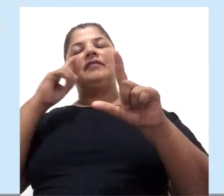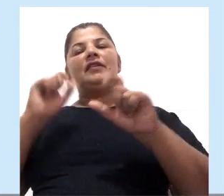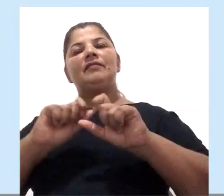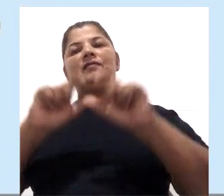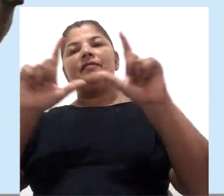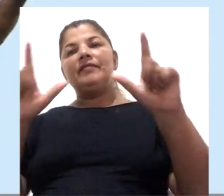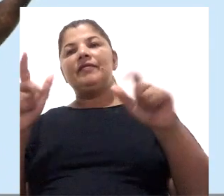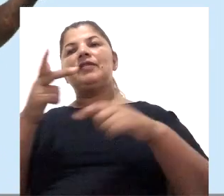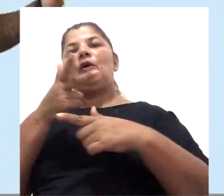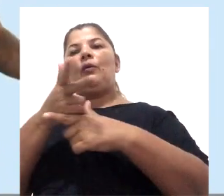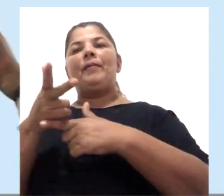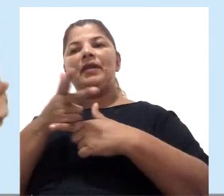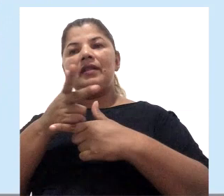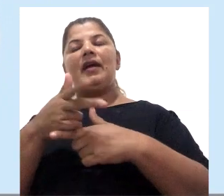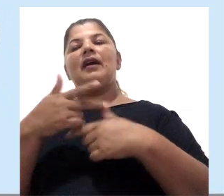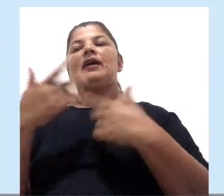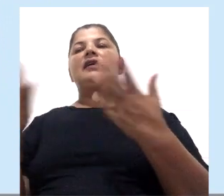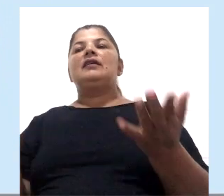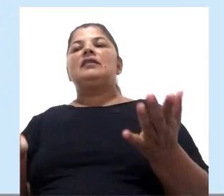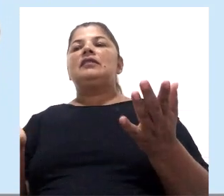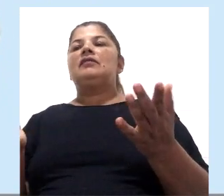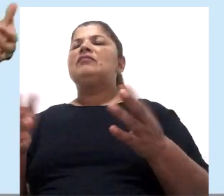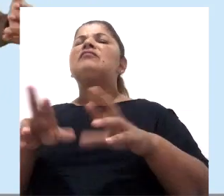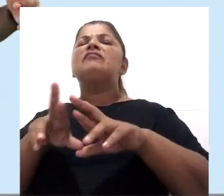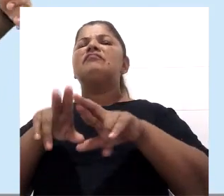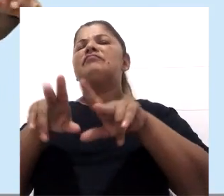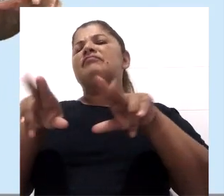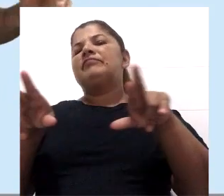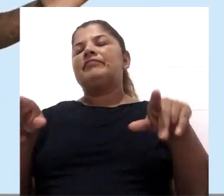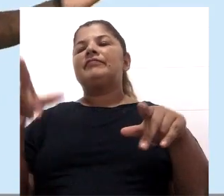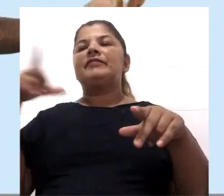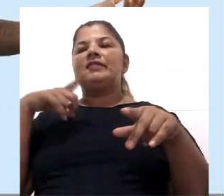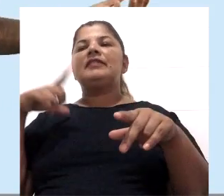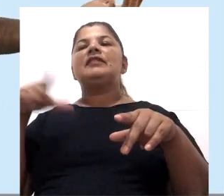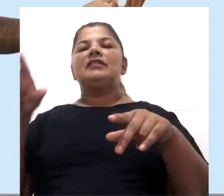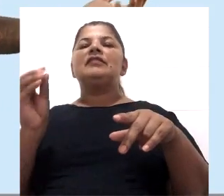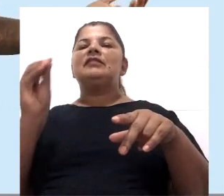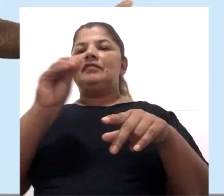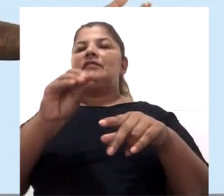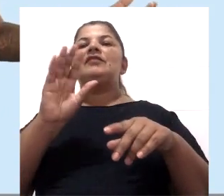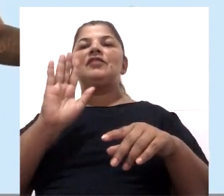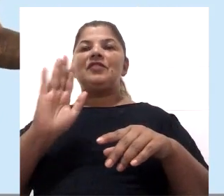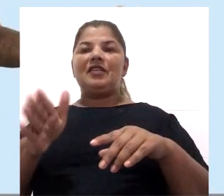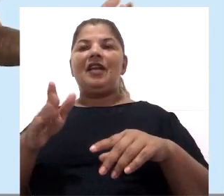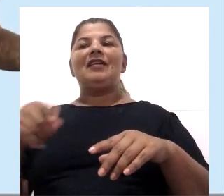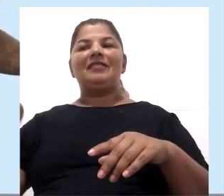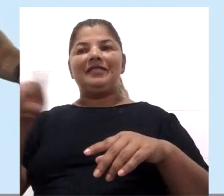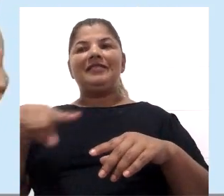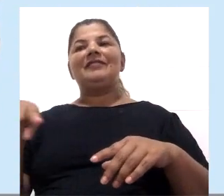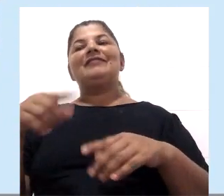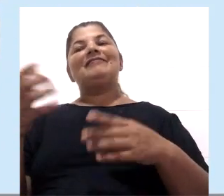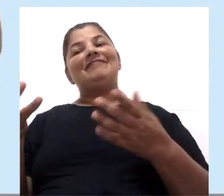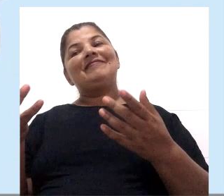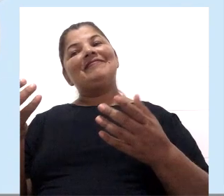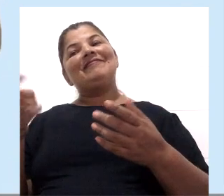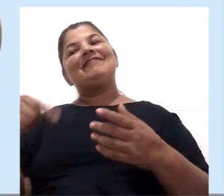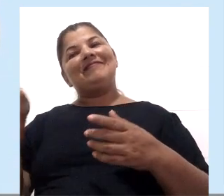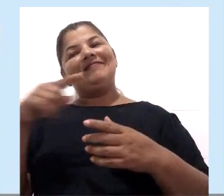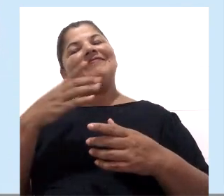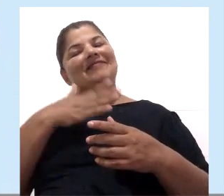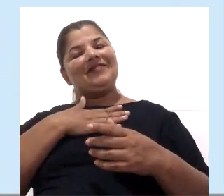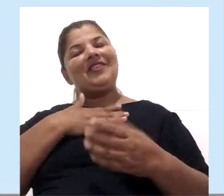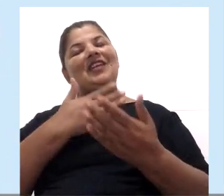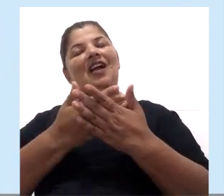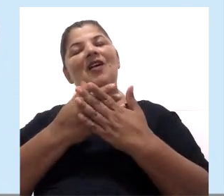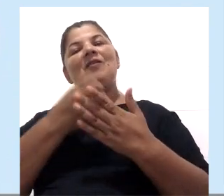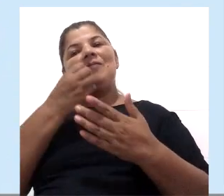e consigam assistir um documentário ou consigam assistir alguma atividade que eu deixei lá para vocês, ok? Espero que vocês tenham